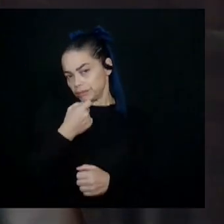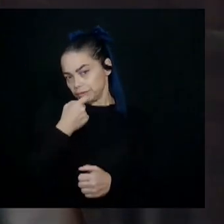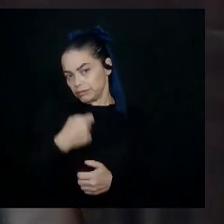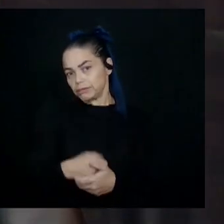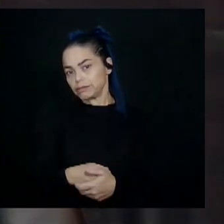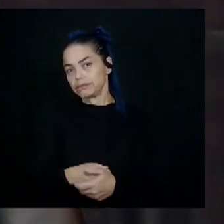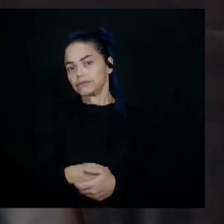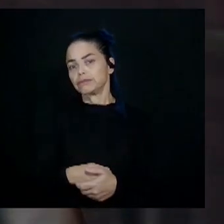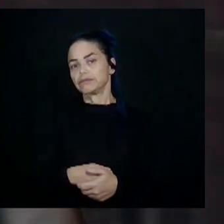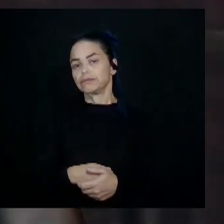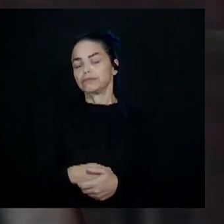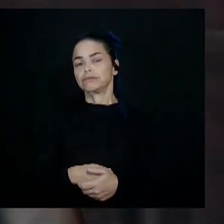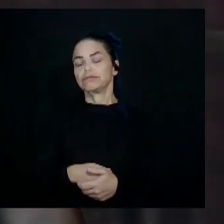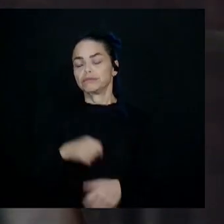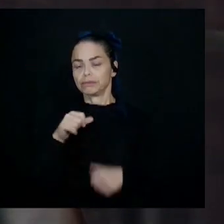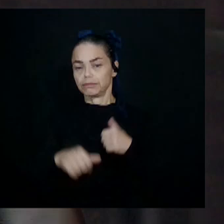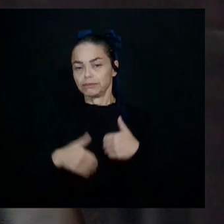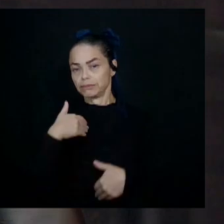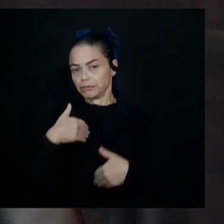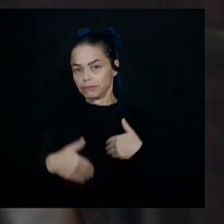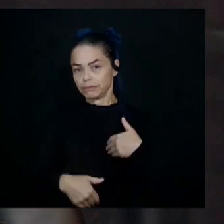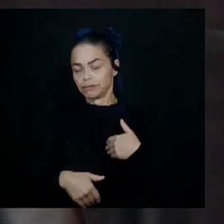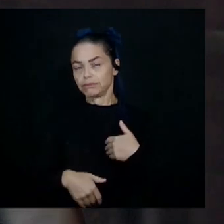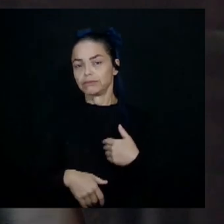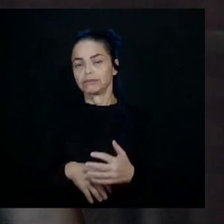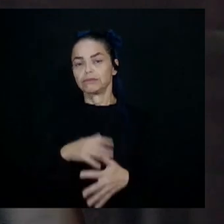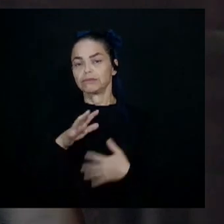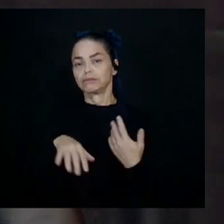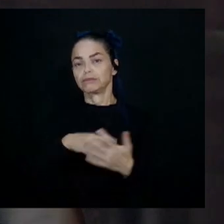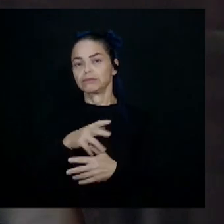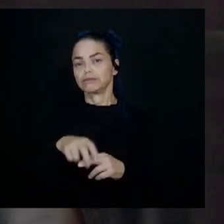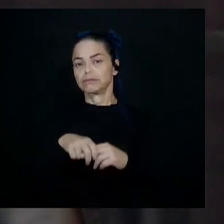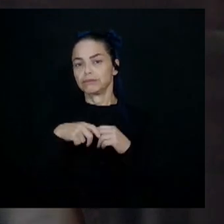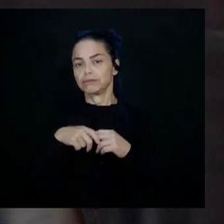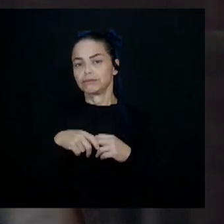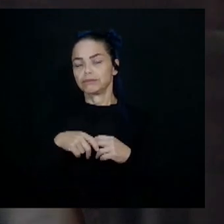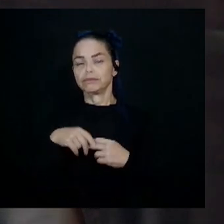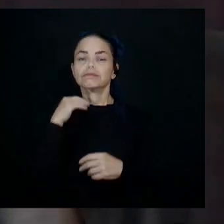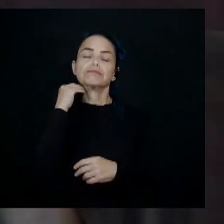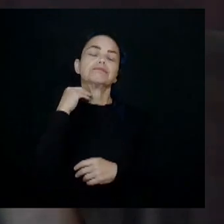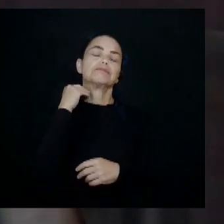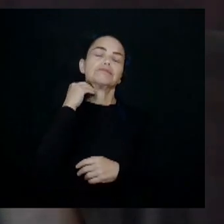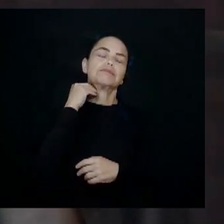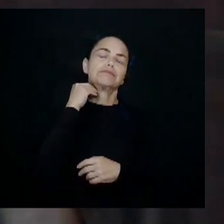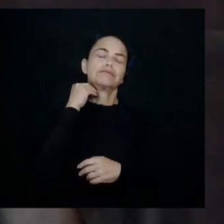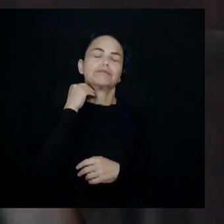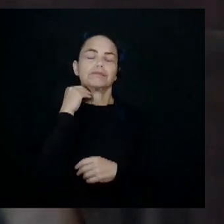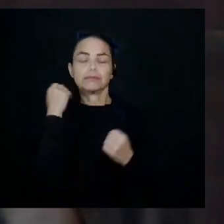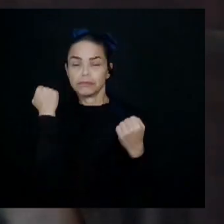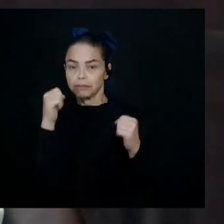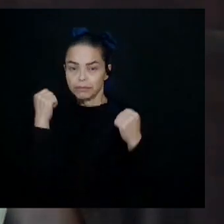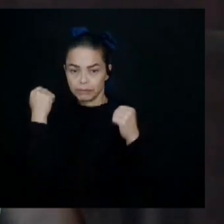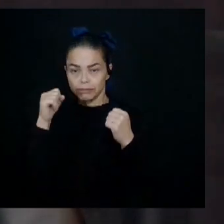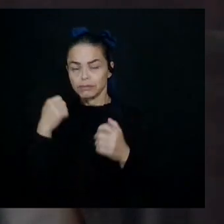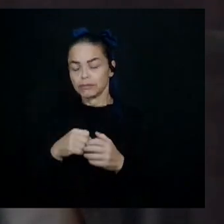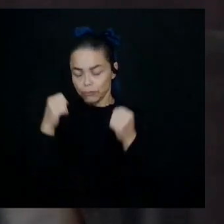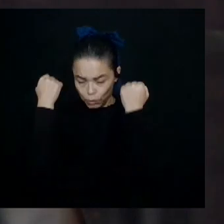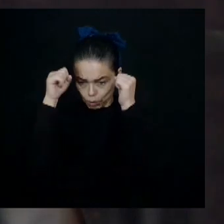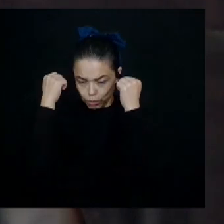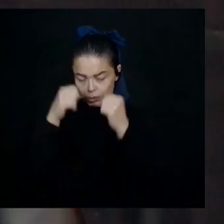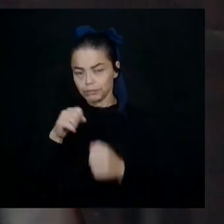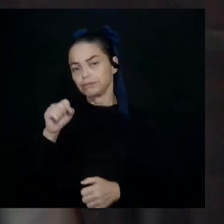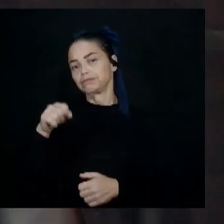puberdade, tudo se exacerba por conta dos hormônios. Então, se a criança for mais irritada, sim, ela vai ficar